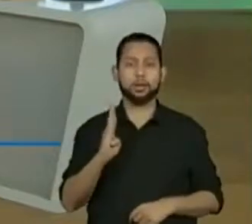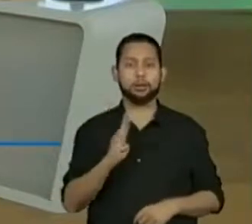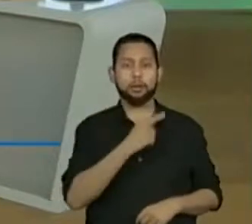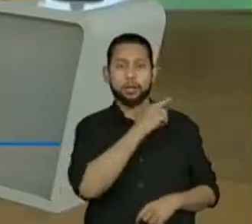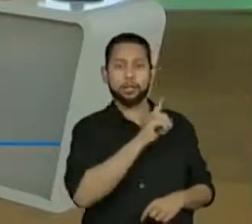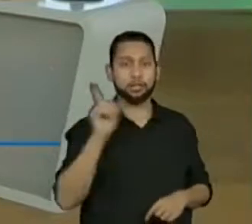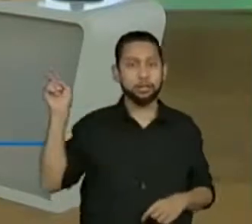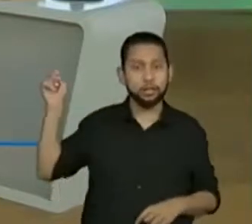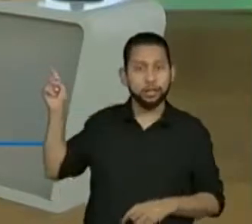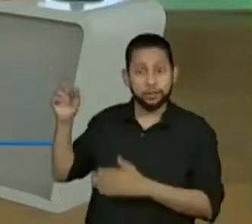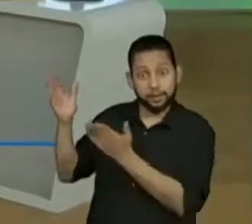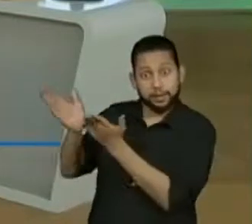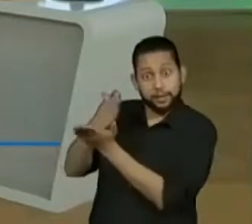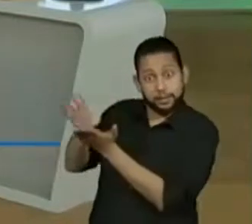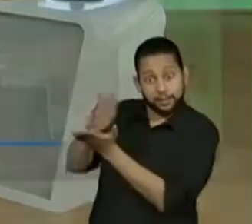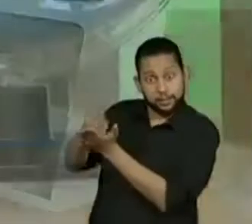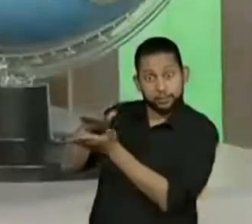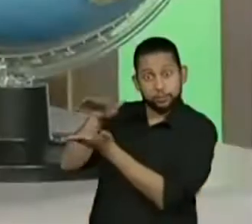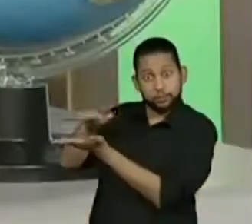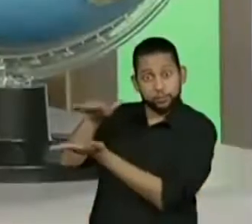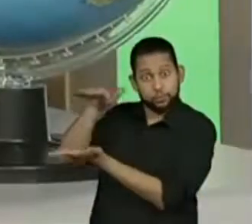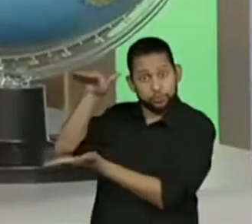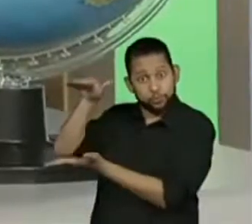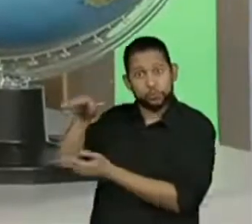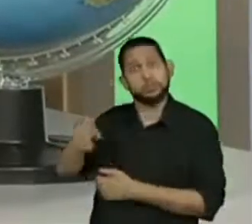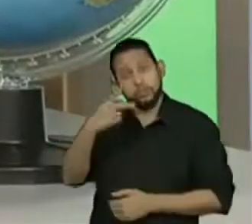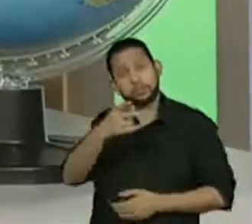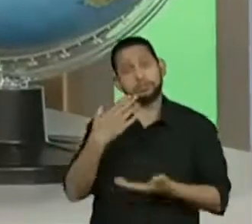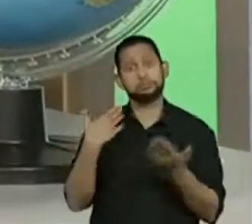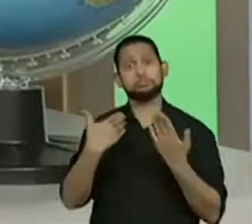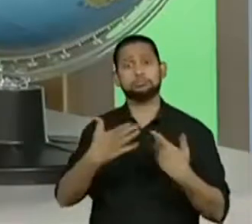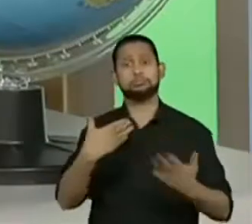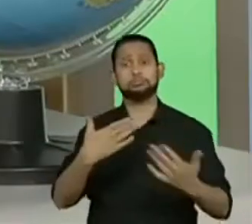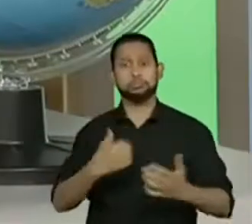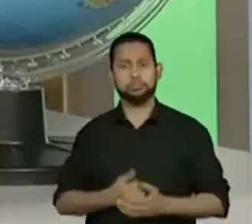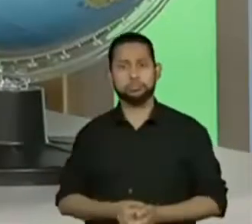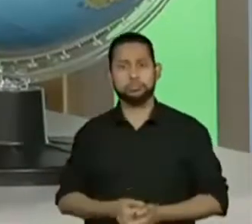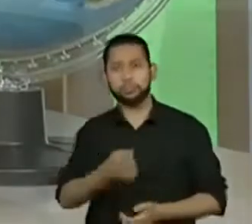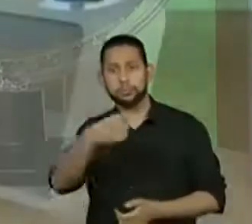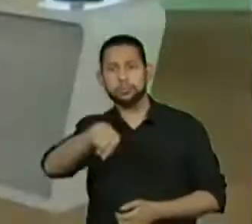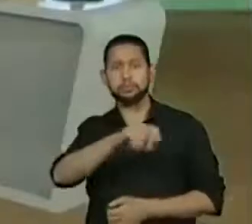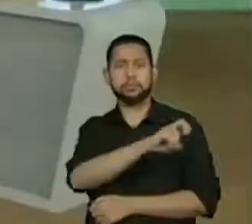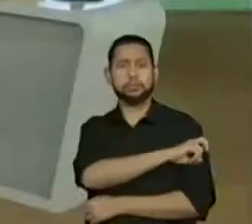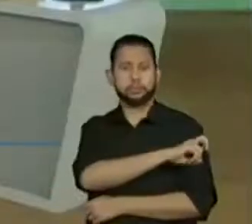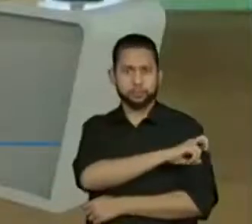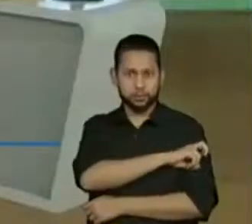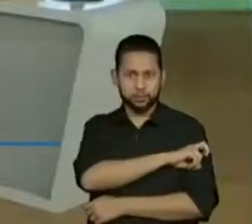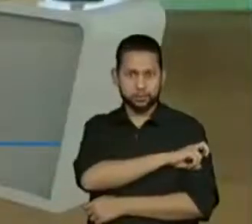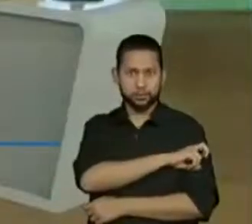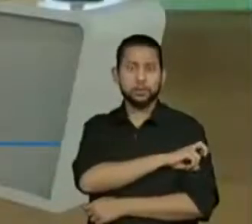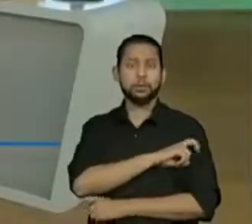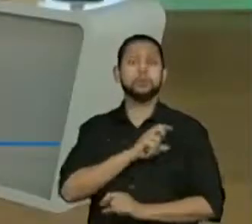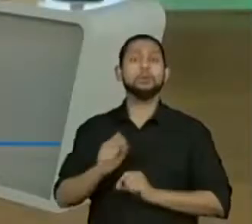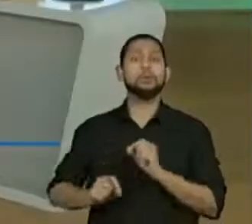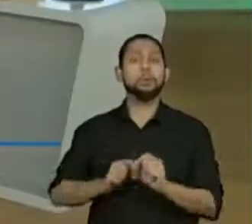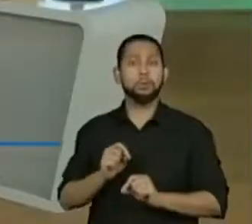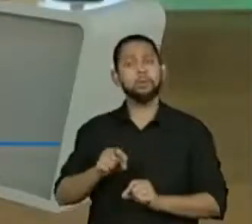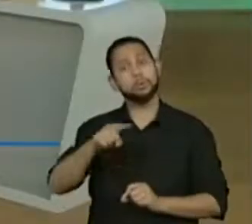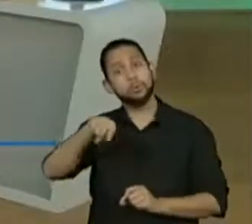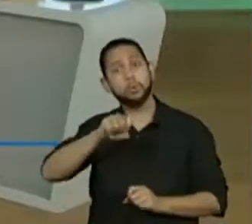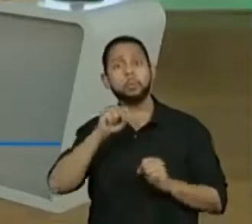material de leitura que isso pode ser feito com vocês a galerinha do 5º ano que